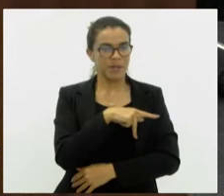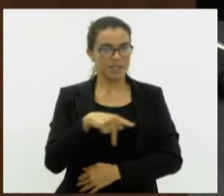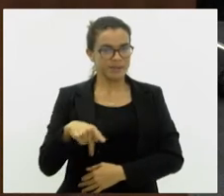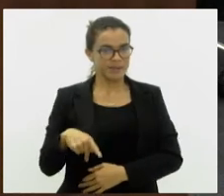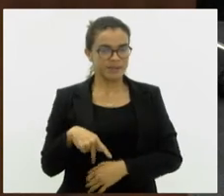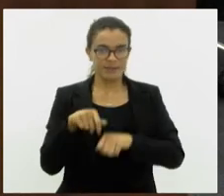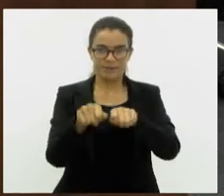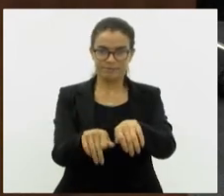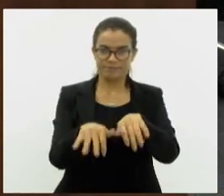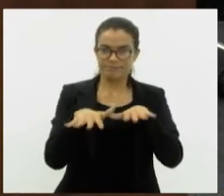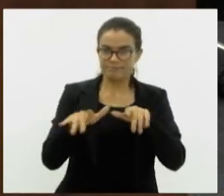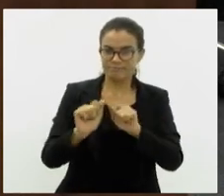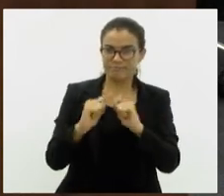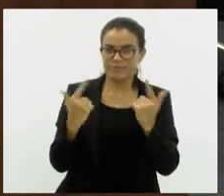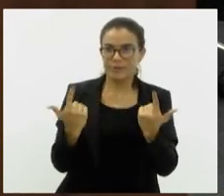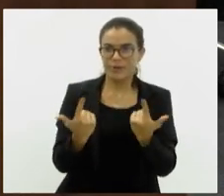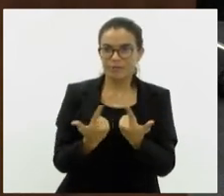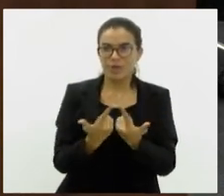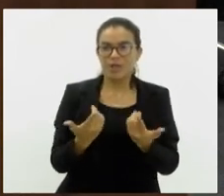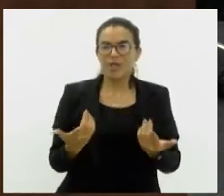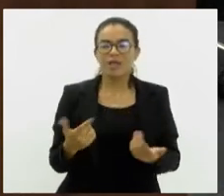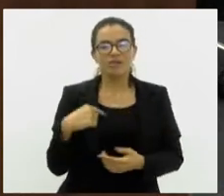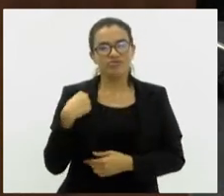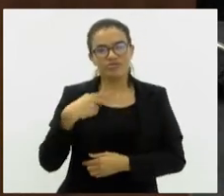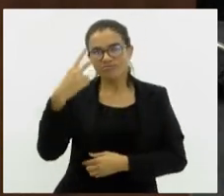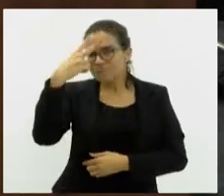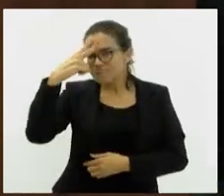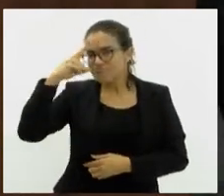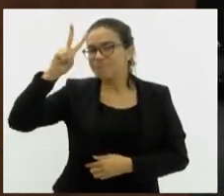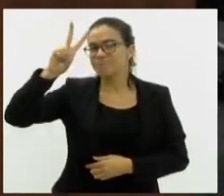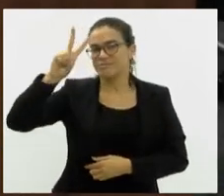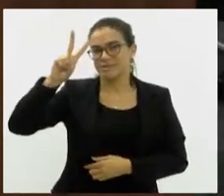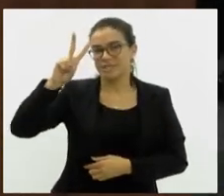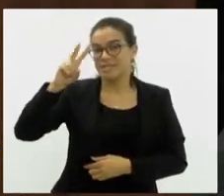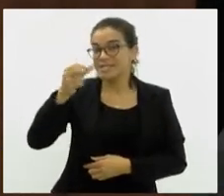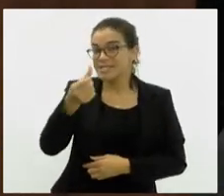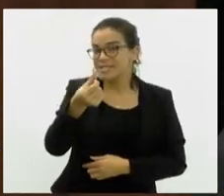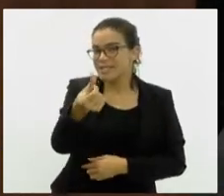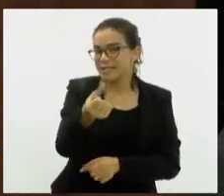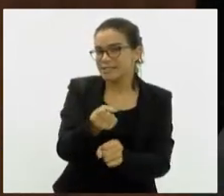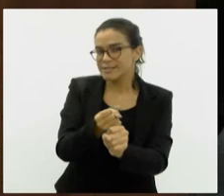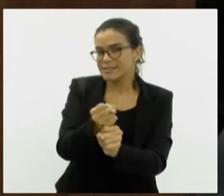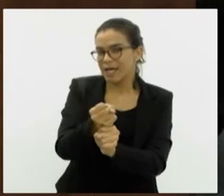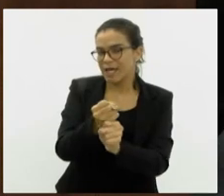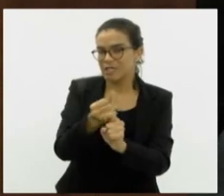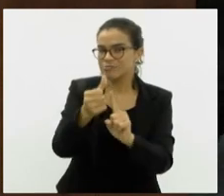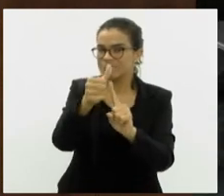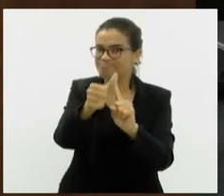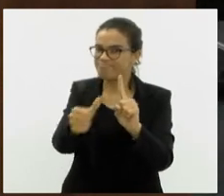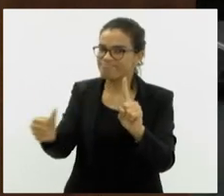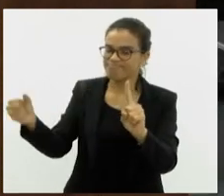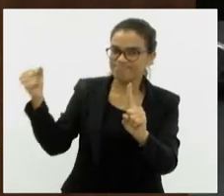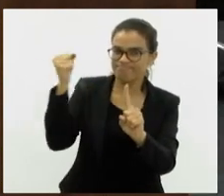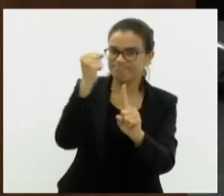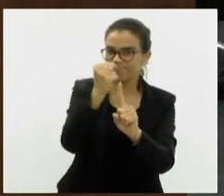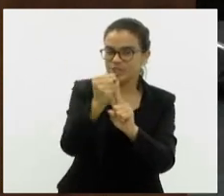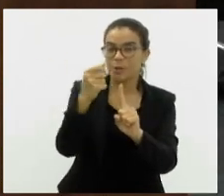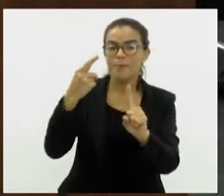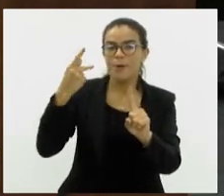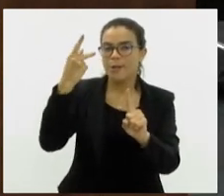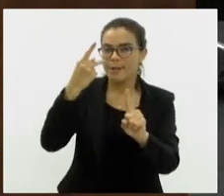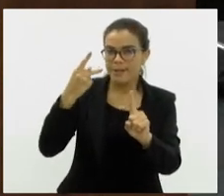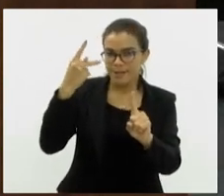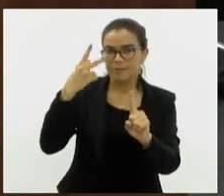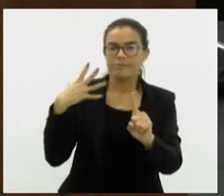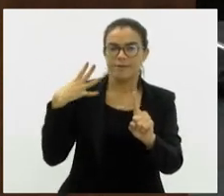dessa casa, no dia de hoje que a gente lembra dos 6 anos do feminicídio político de Marielle Franco.